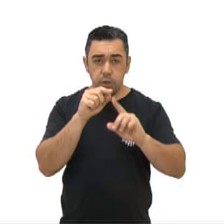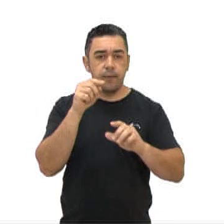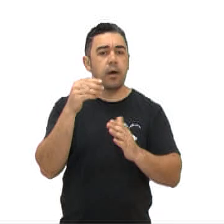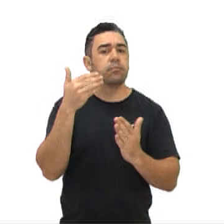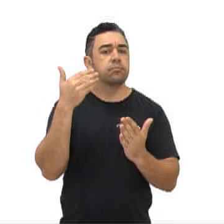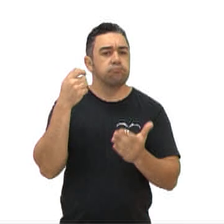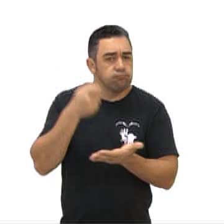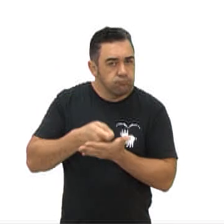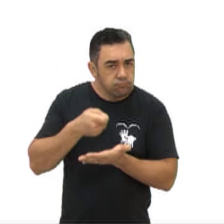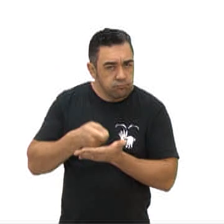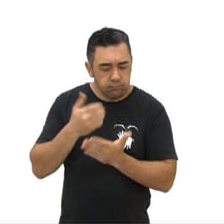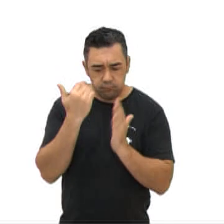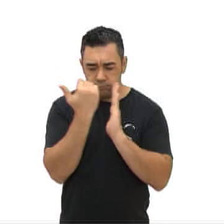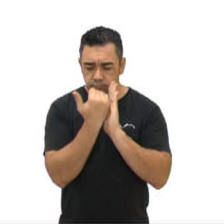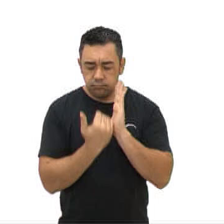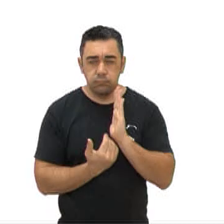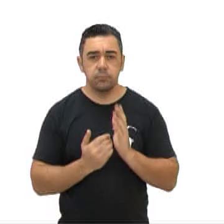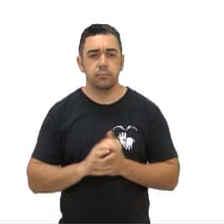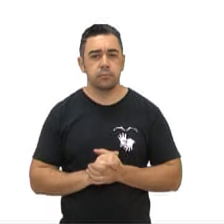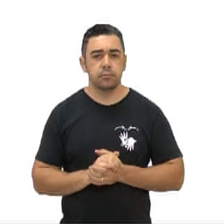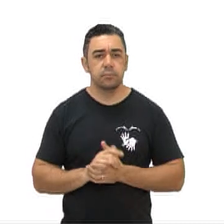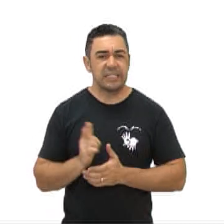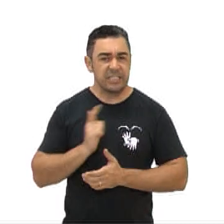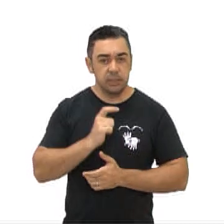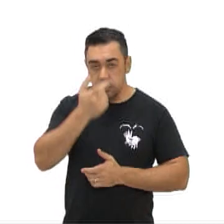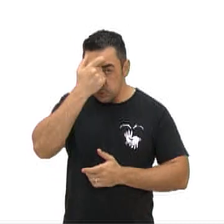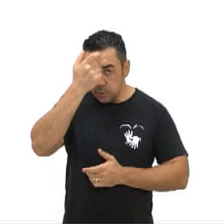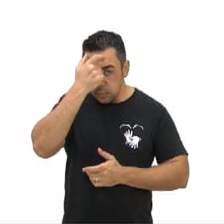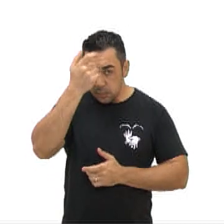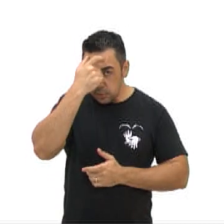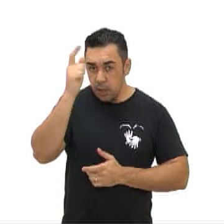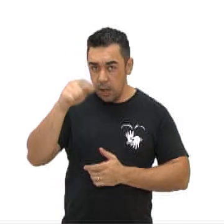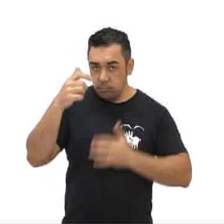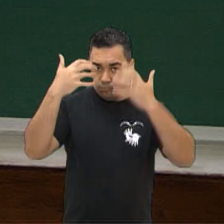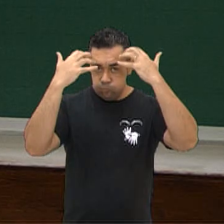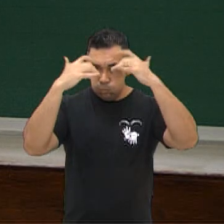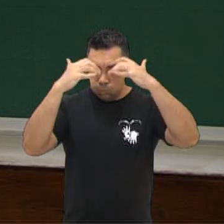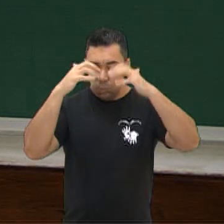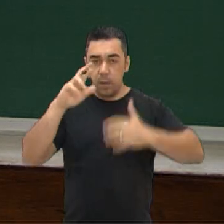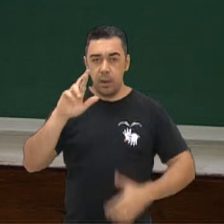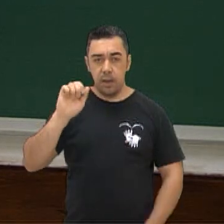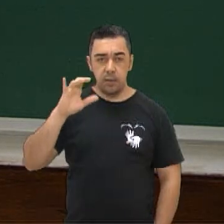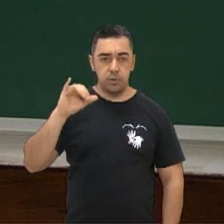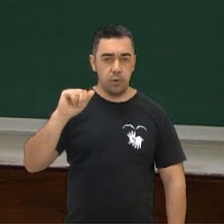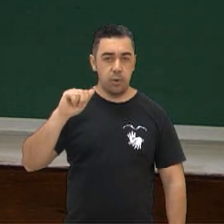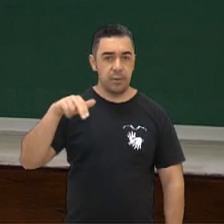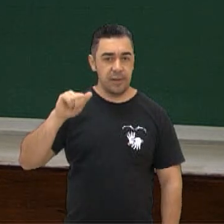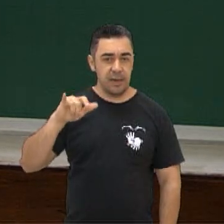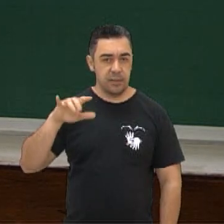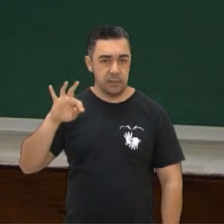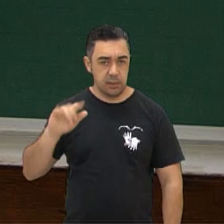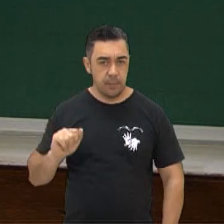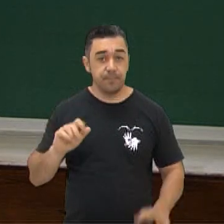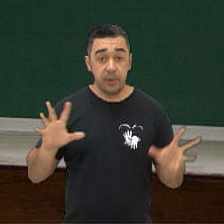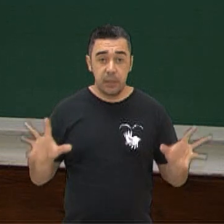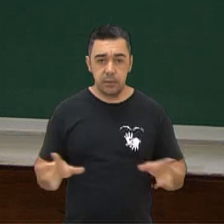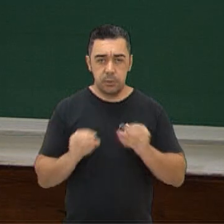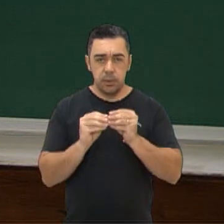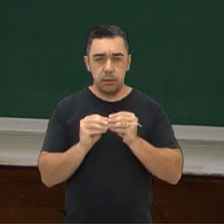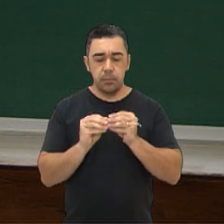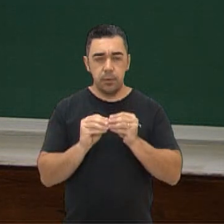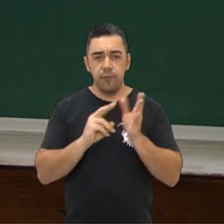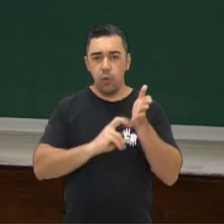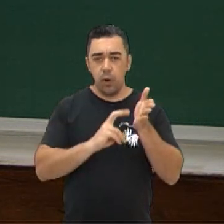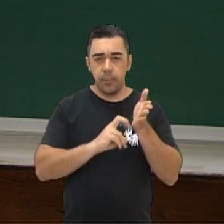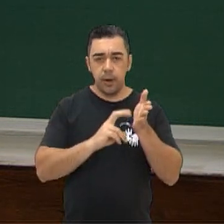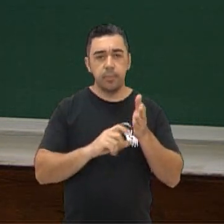rigorosa. Demasiado racionalista, né? Uma poesia cerebral, sintética, uma economia